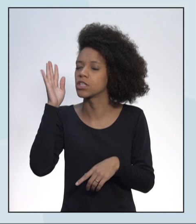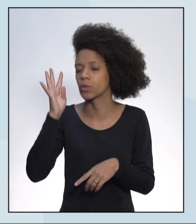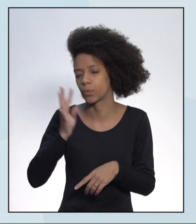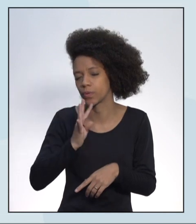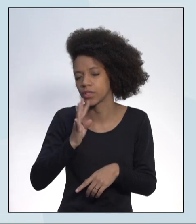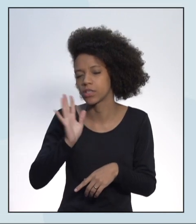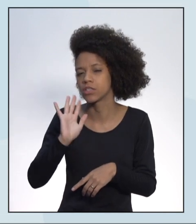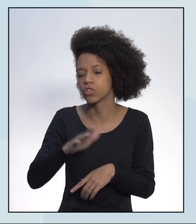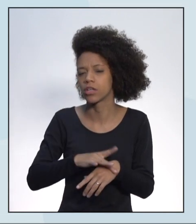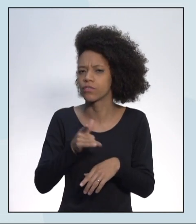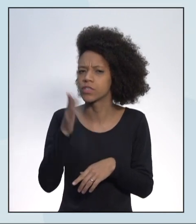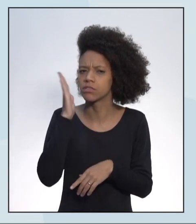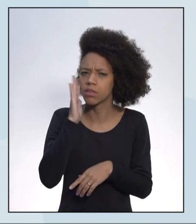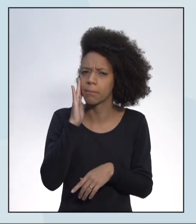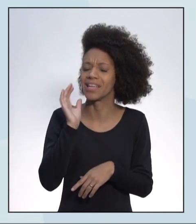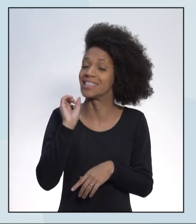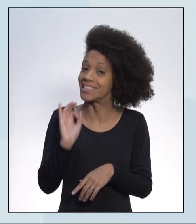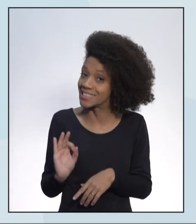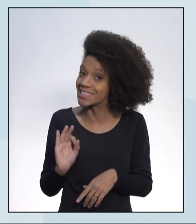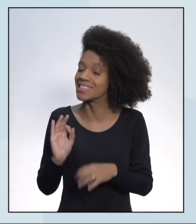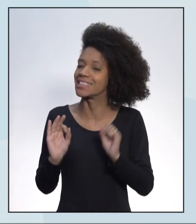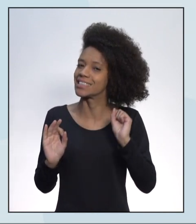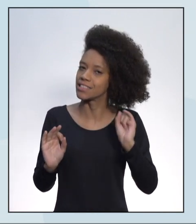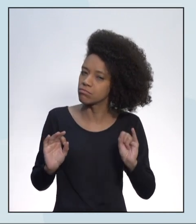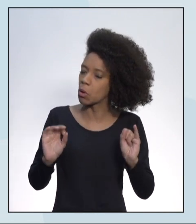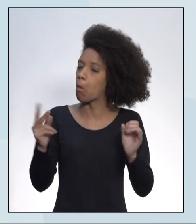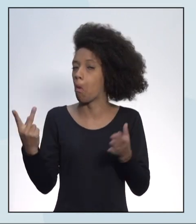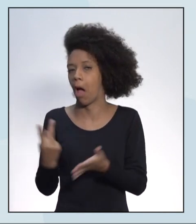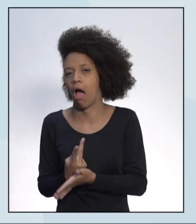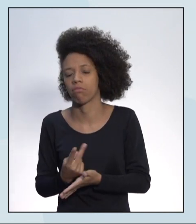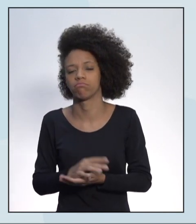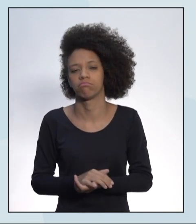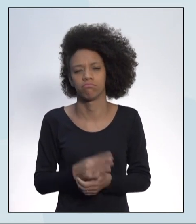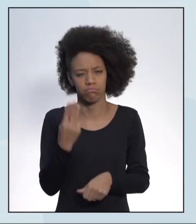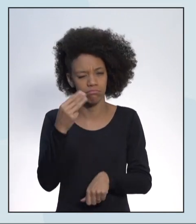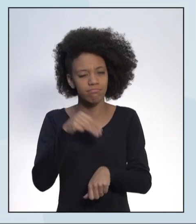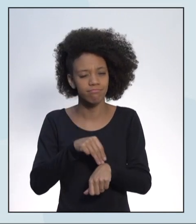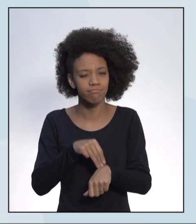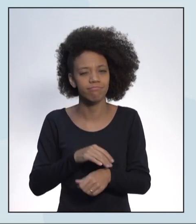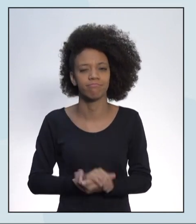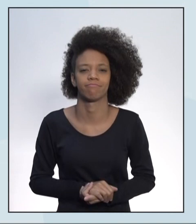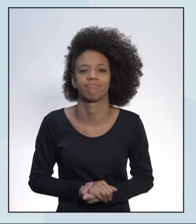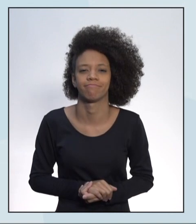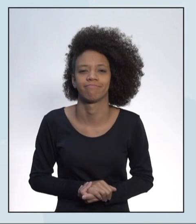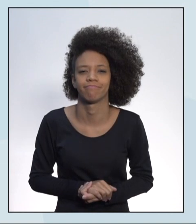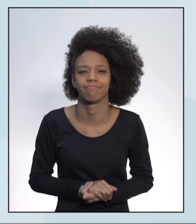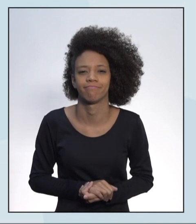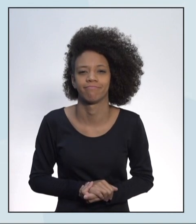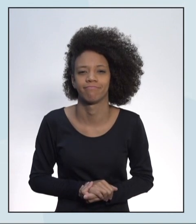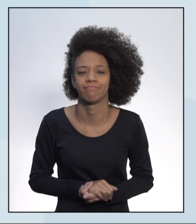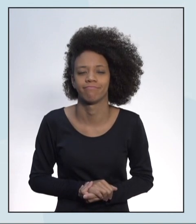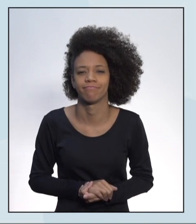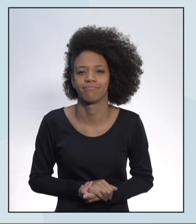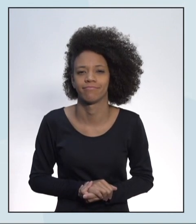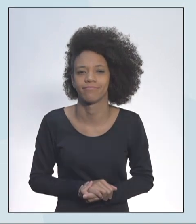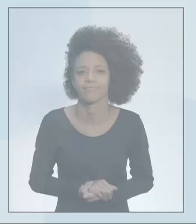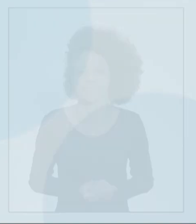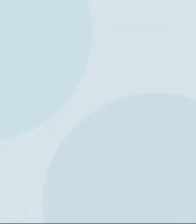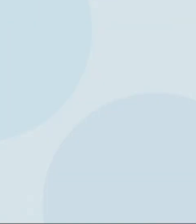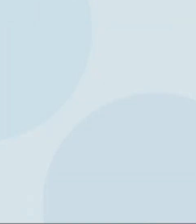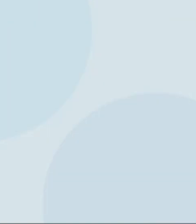Aí você vai saber se ele está certo ou não. Tá bom? 3 minutinhos? Fechado. Bom trabalho para vocês.